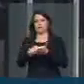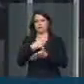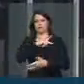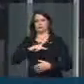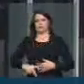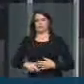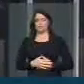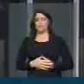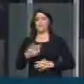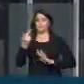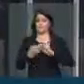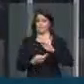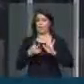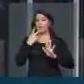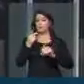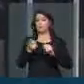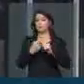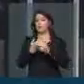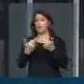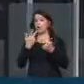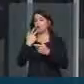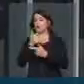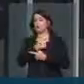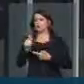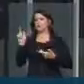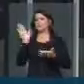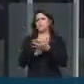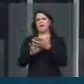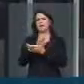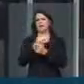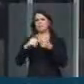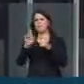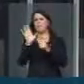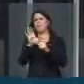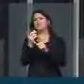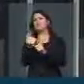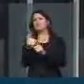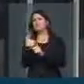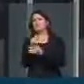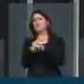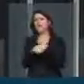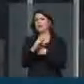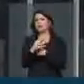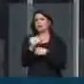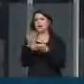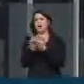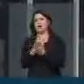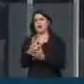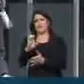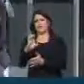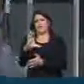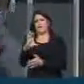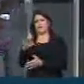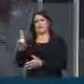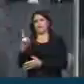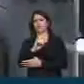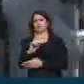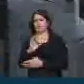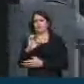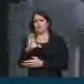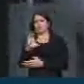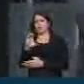projeto. Primeiro, não há nenhum impacto para a extinção do ECAD, ao contrário, o ECAD